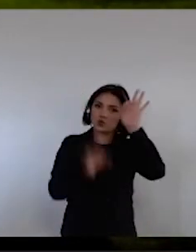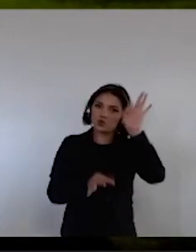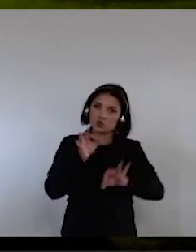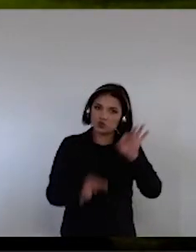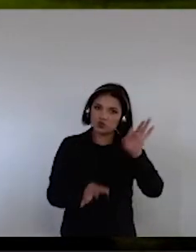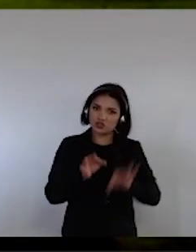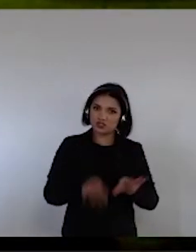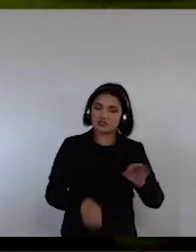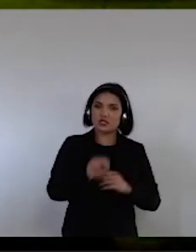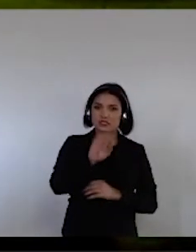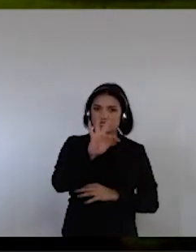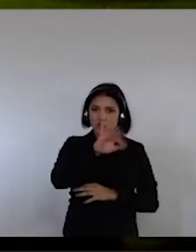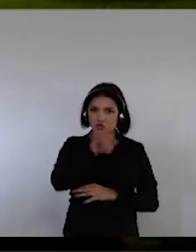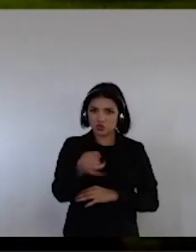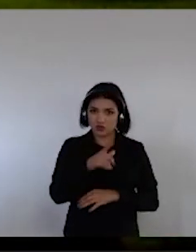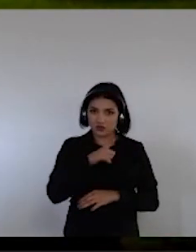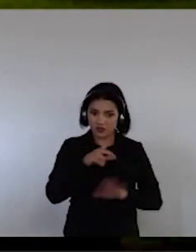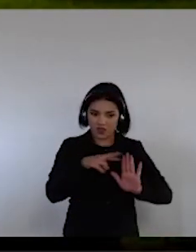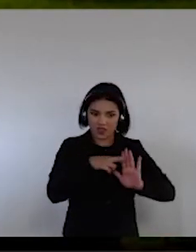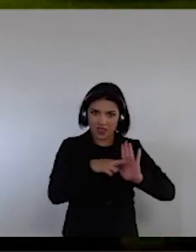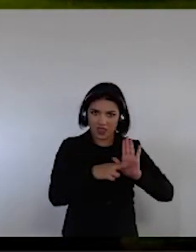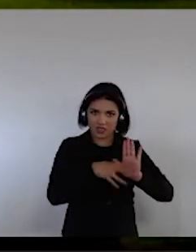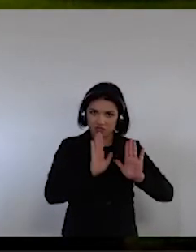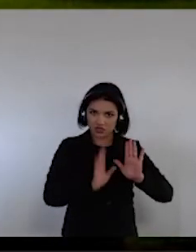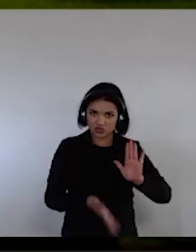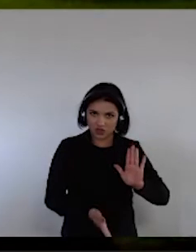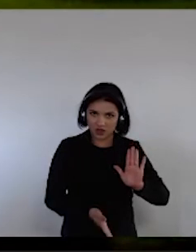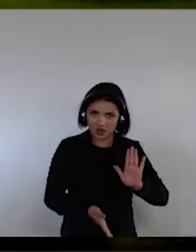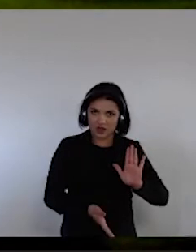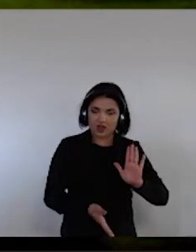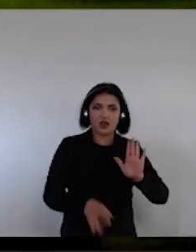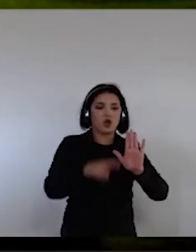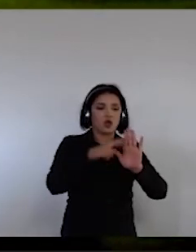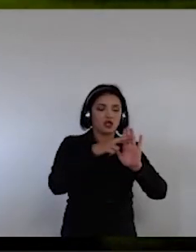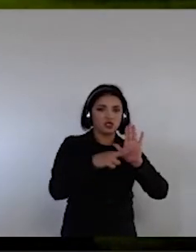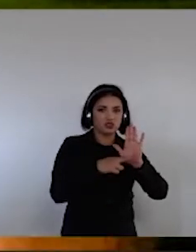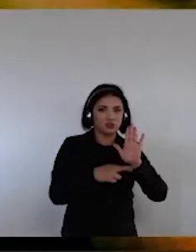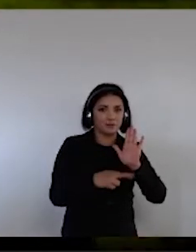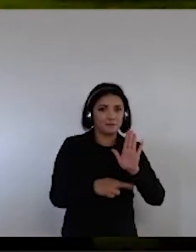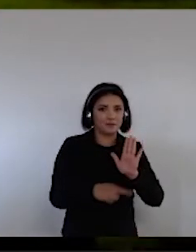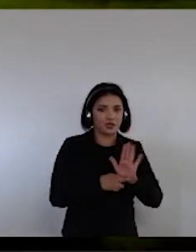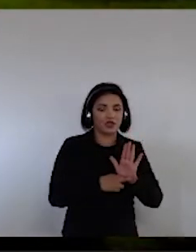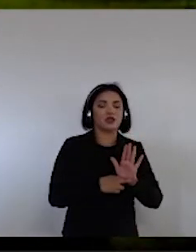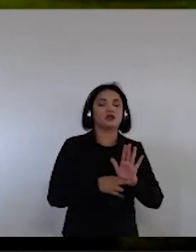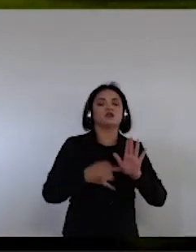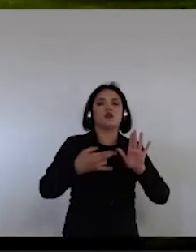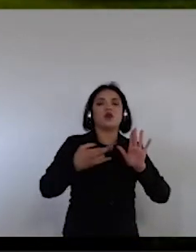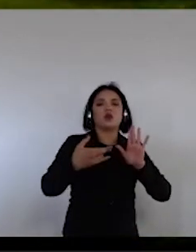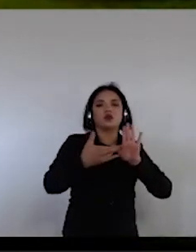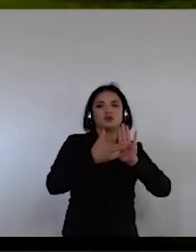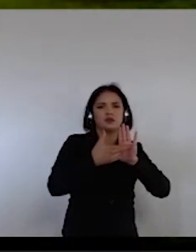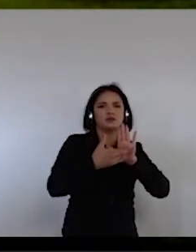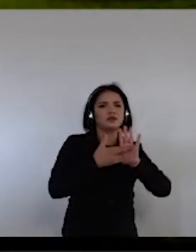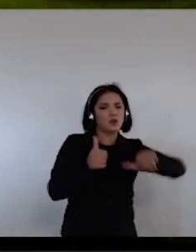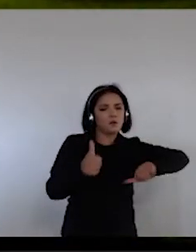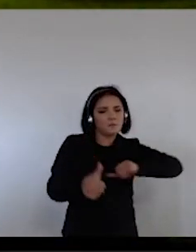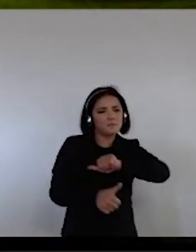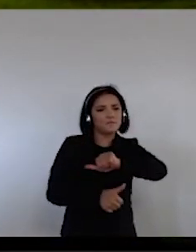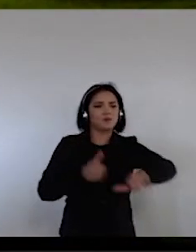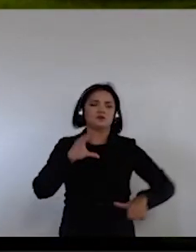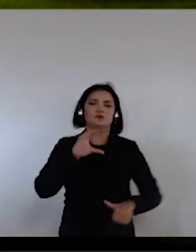não conseguir ter o seu momento de exposição. Esse é que é o problema. Por isso é que o plenário virtual não é bom, porque